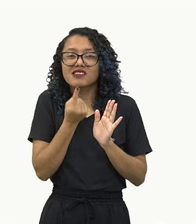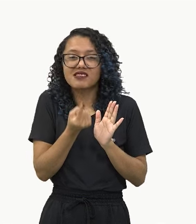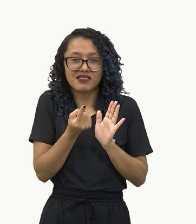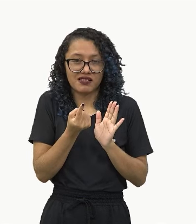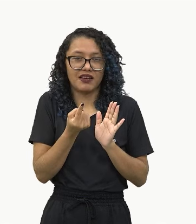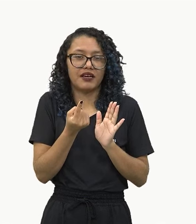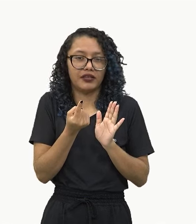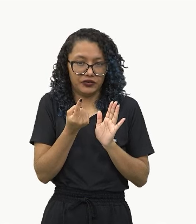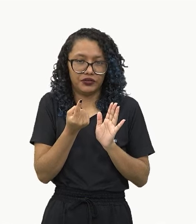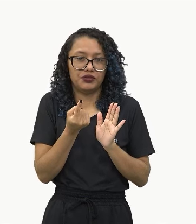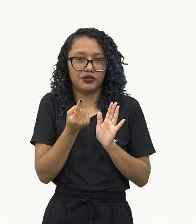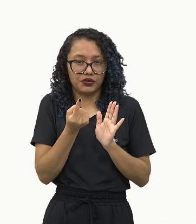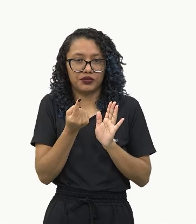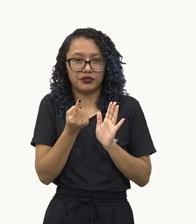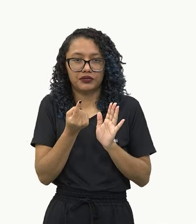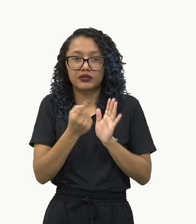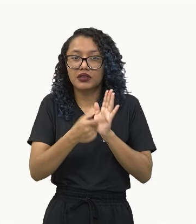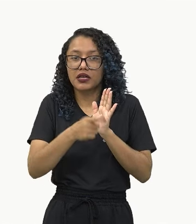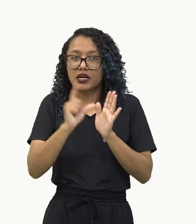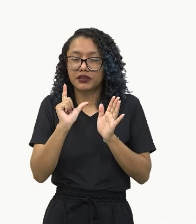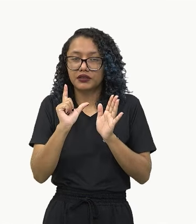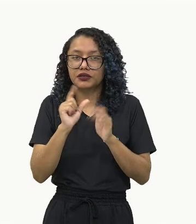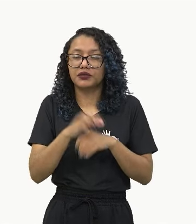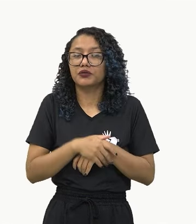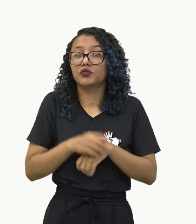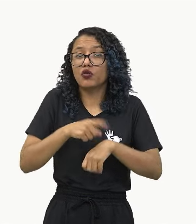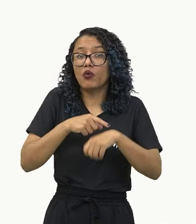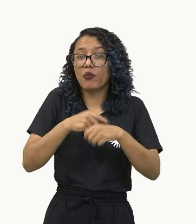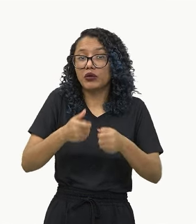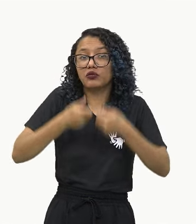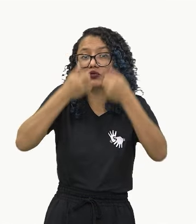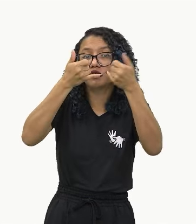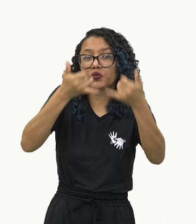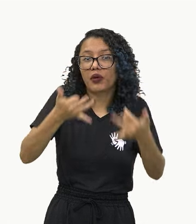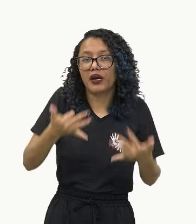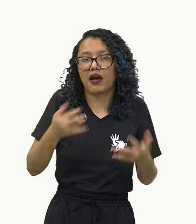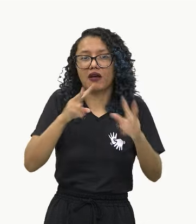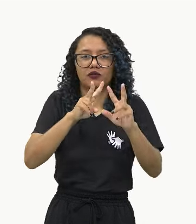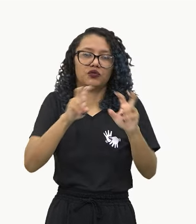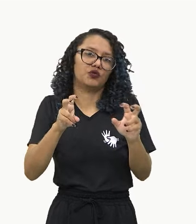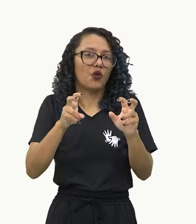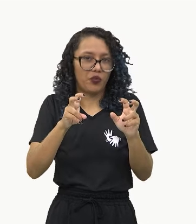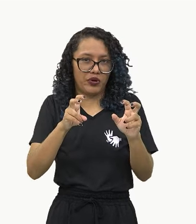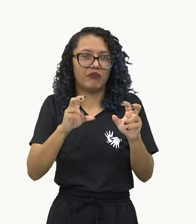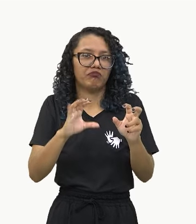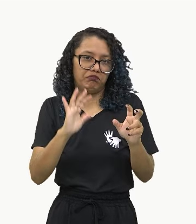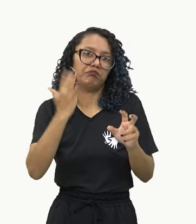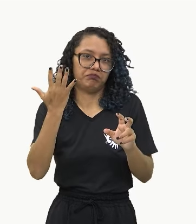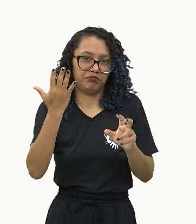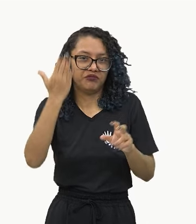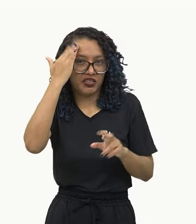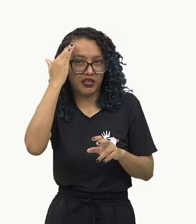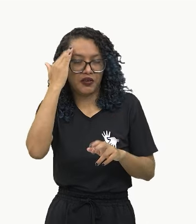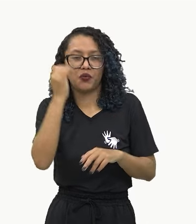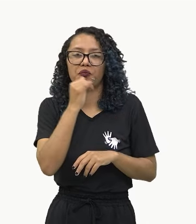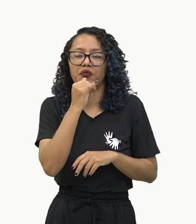tempo antes do momento de eu estar ali falando. Vamos ver o nosso